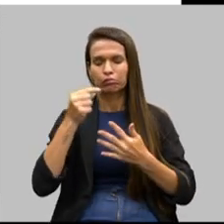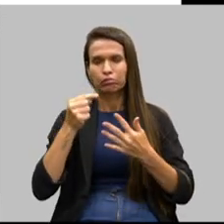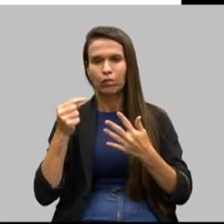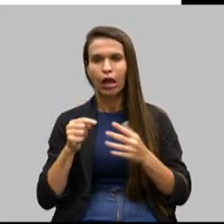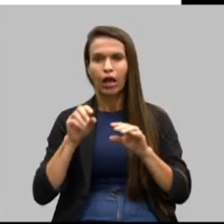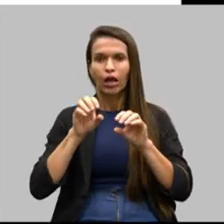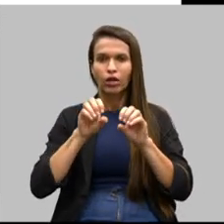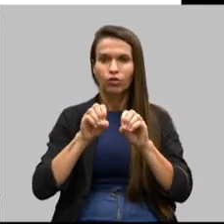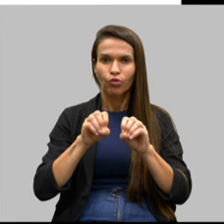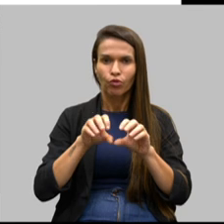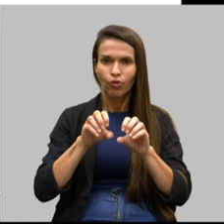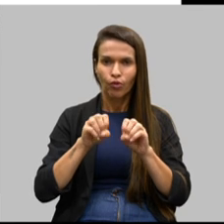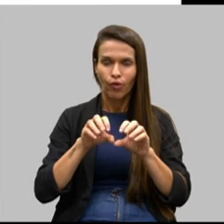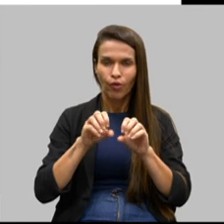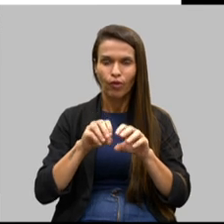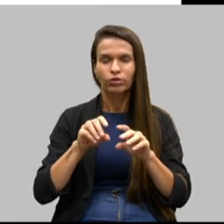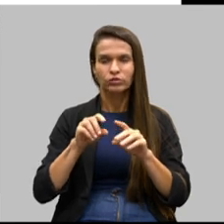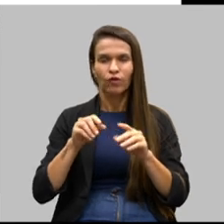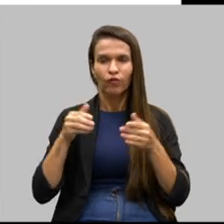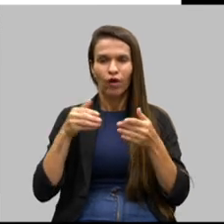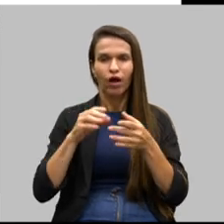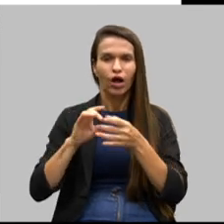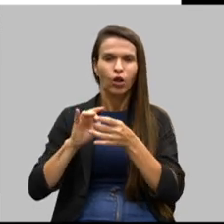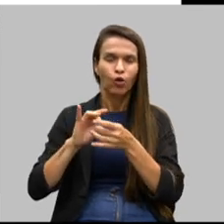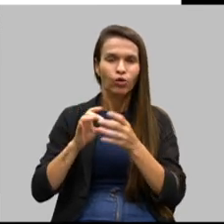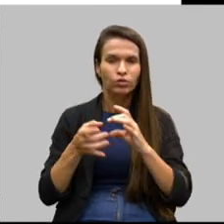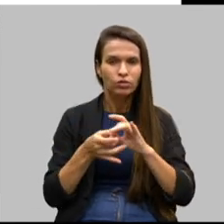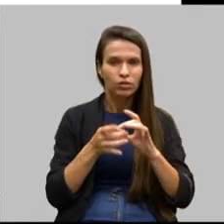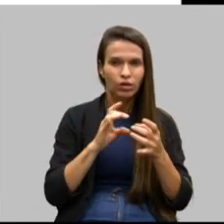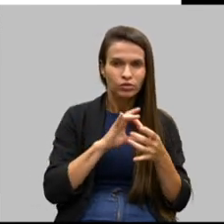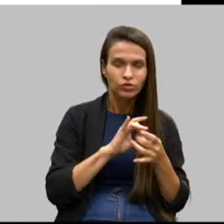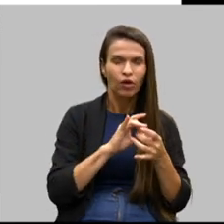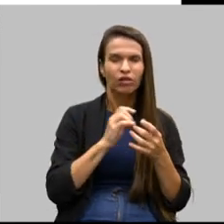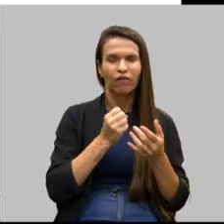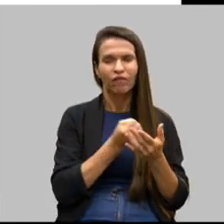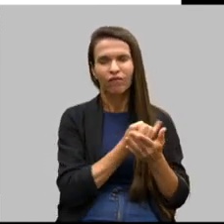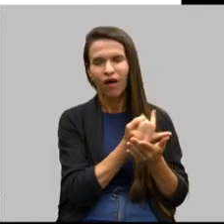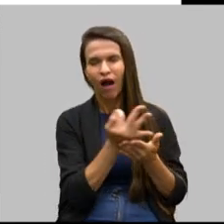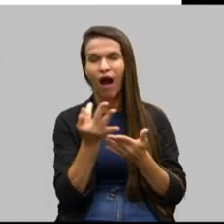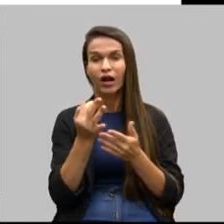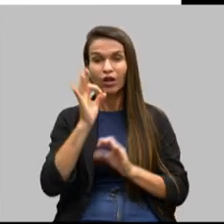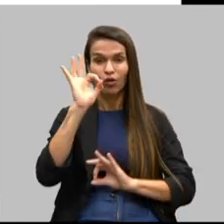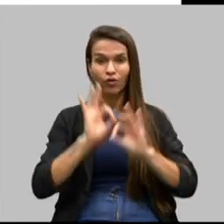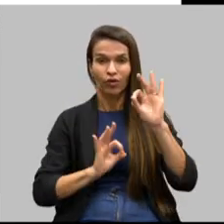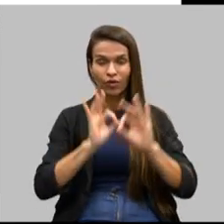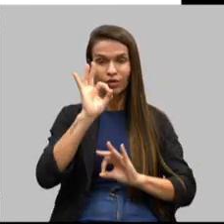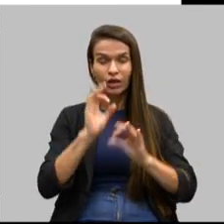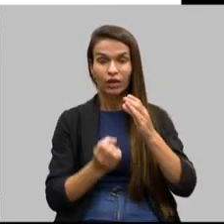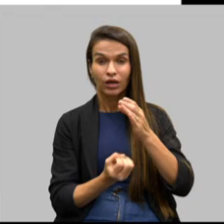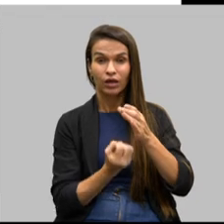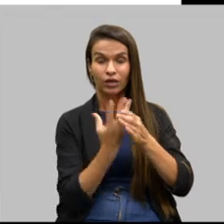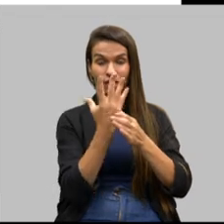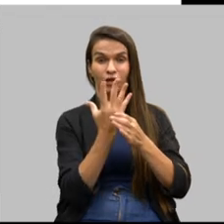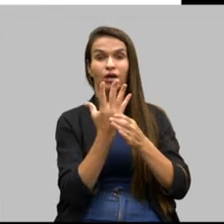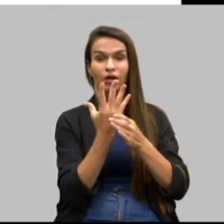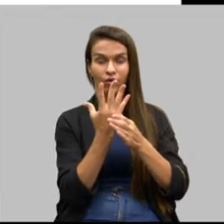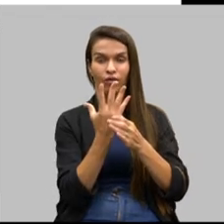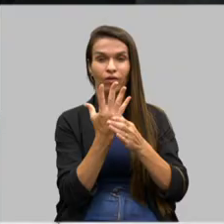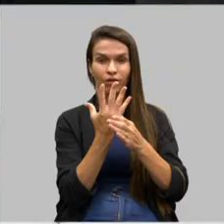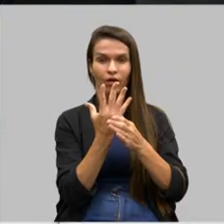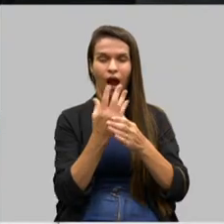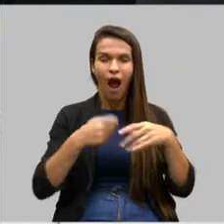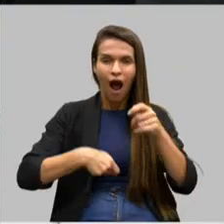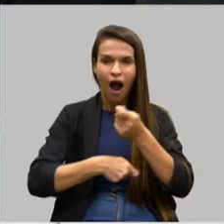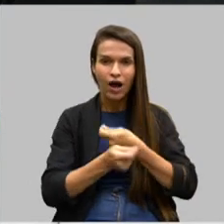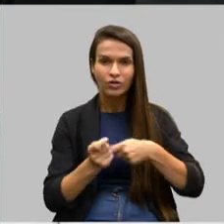educação do campo contextualizada, que são as EFAs. Então, são várias organizações que formam a articulação